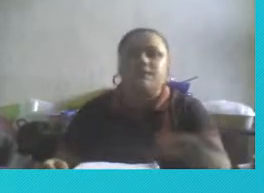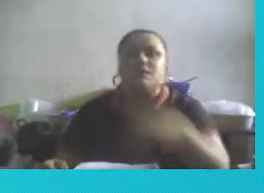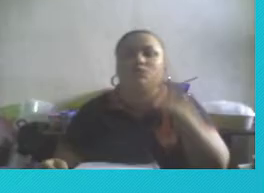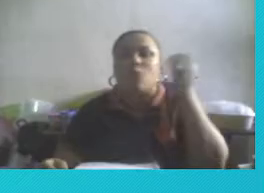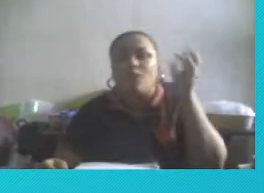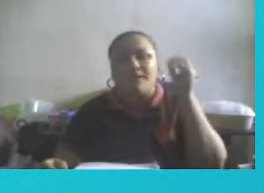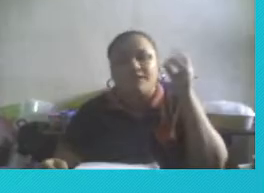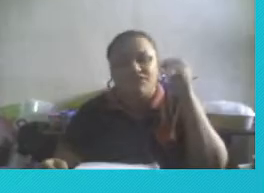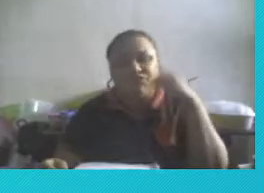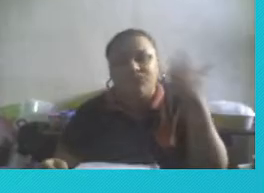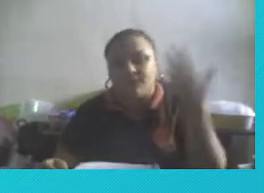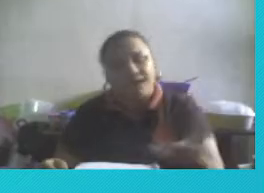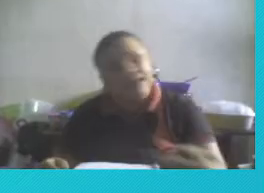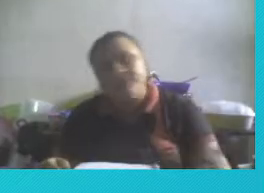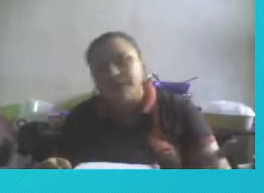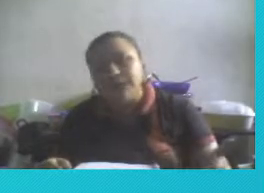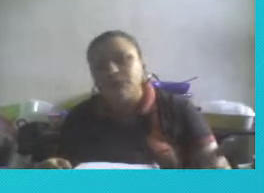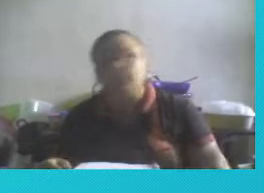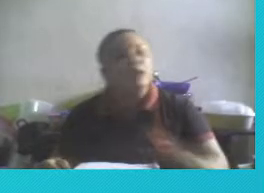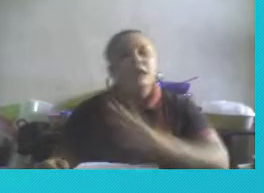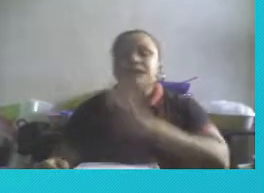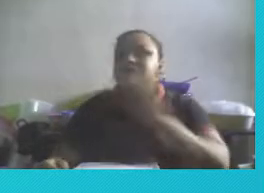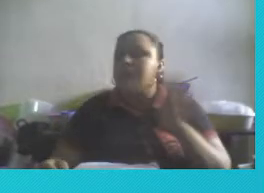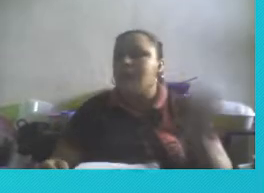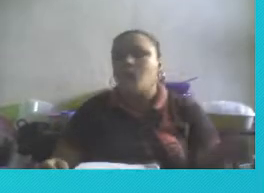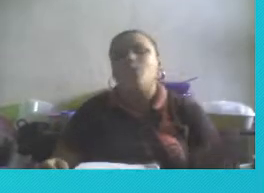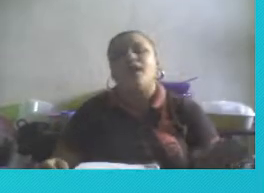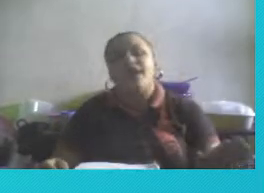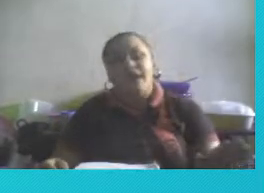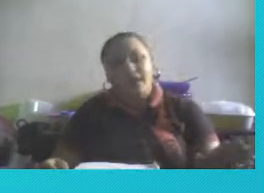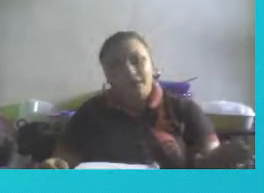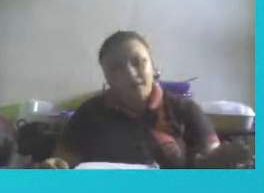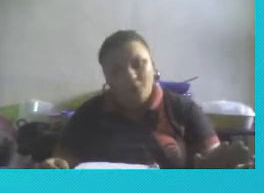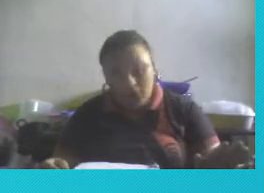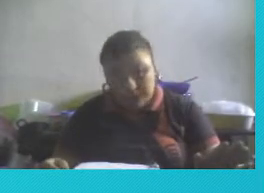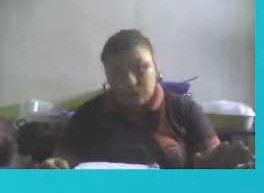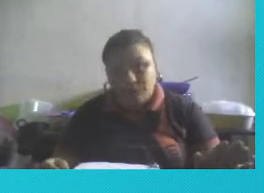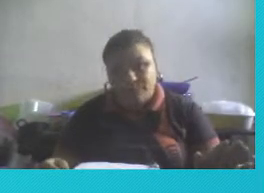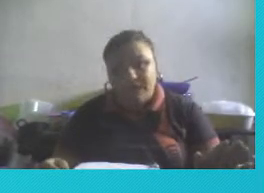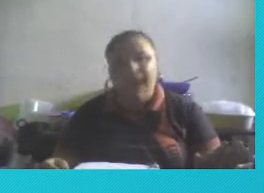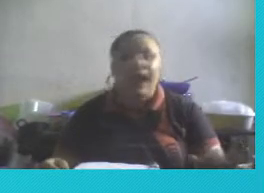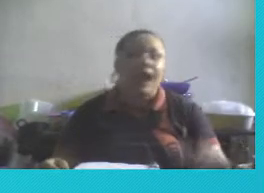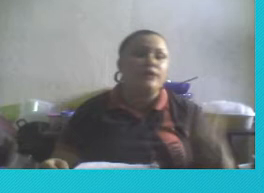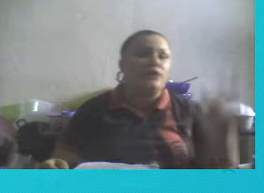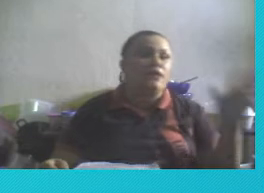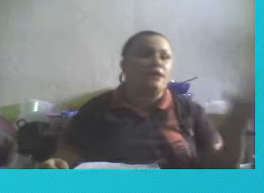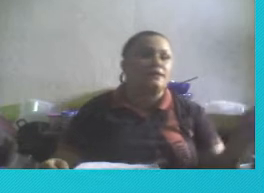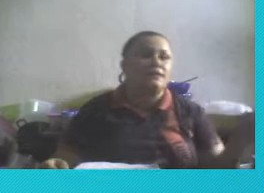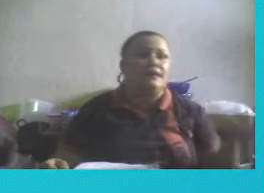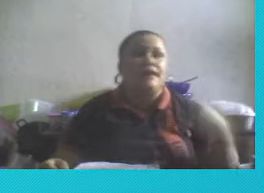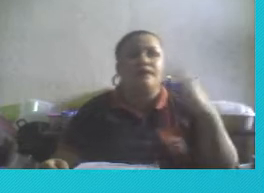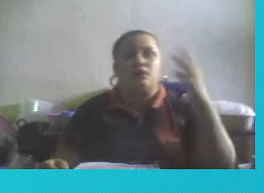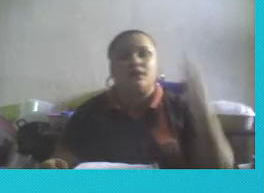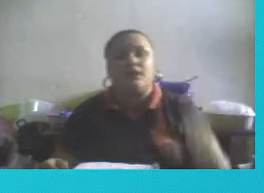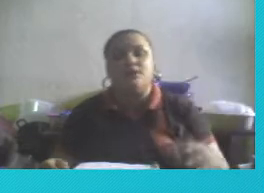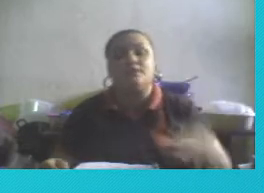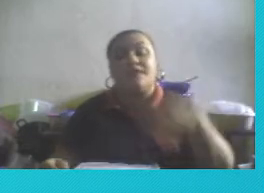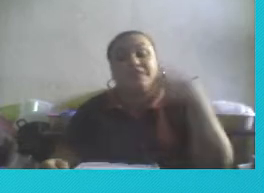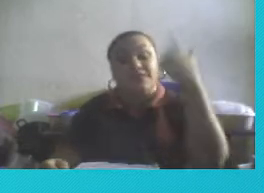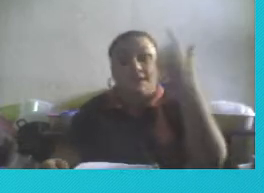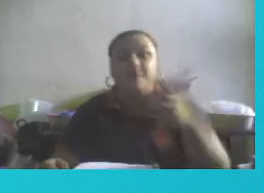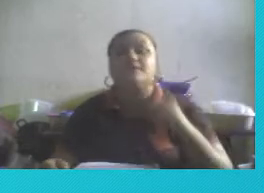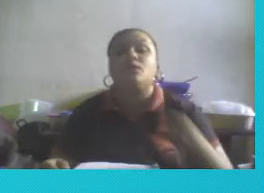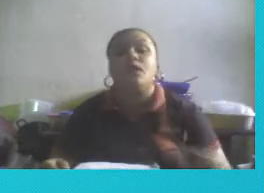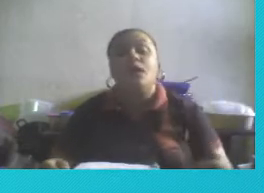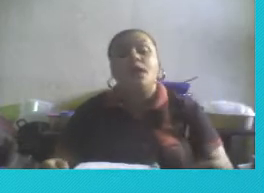com sintomas que estão se agravando não é correto, tá? Eu não quero ser internada, eu não quero isso, mas